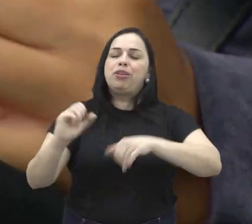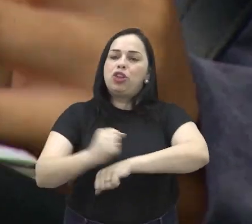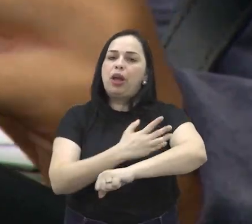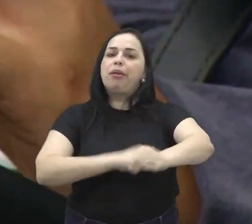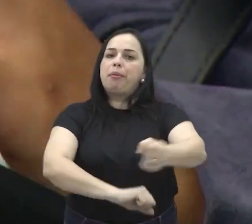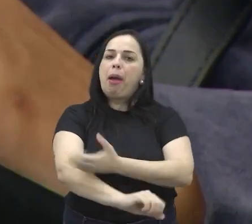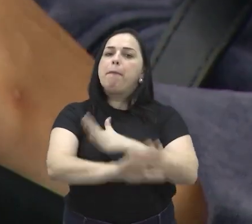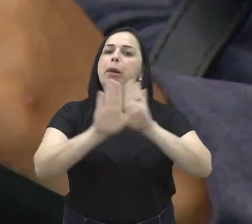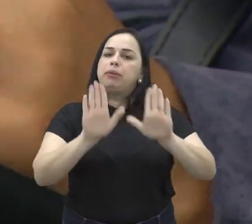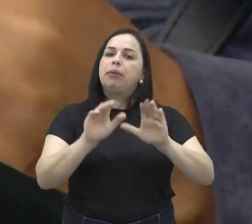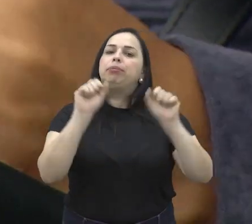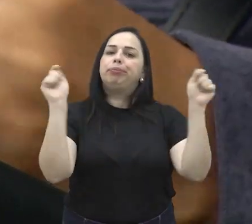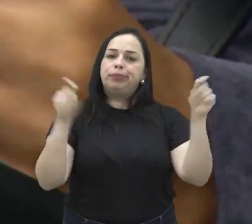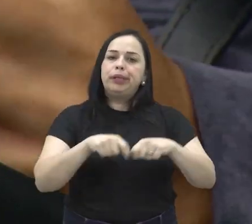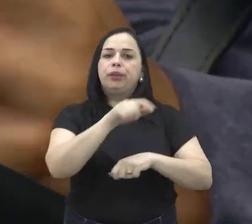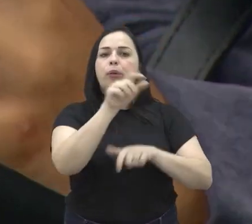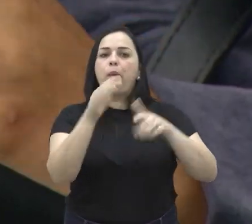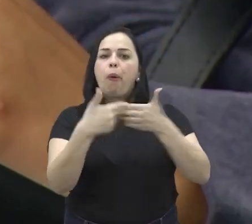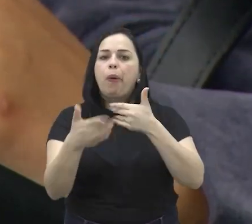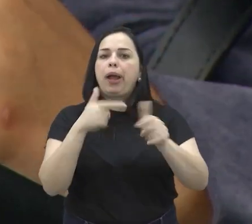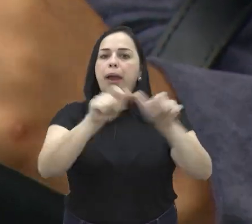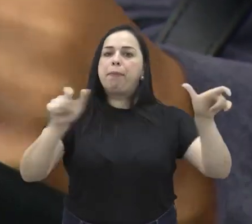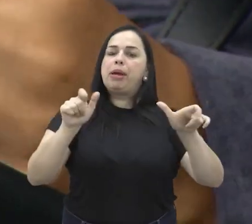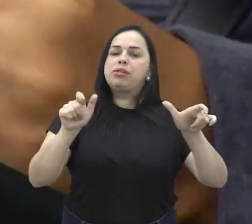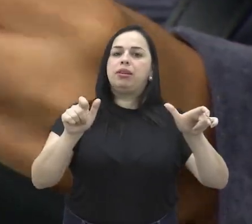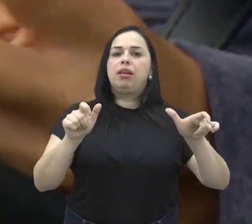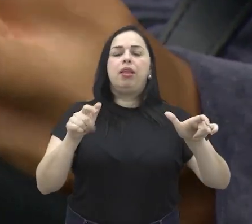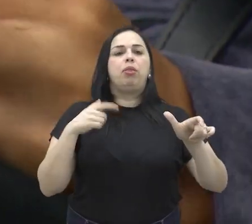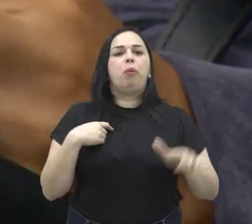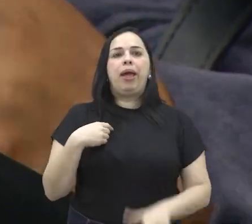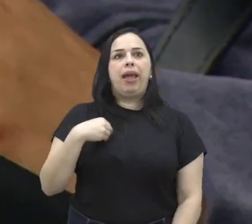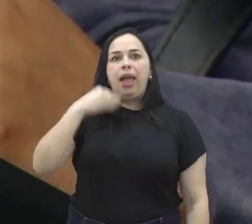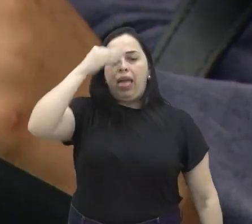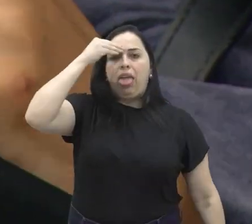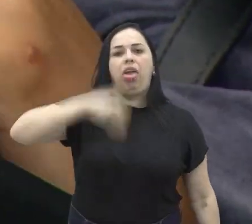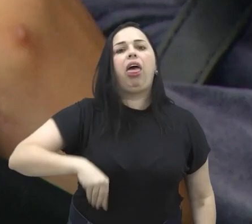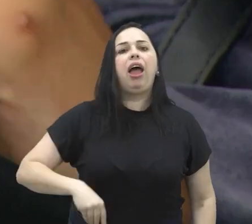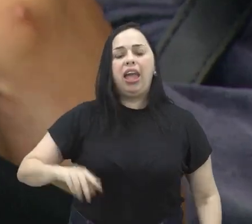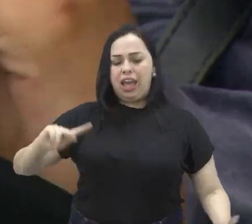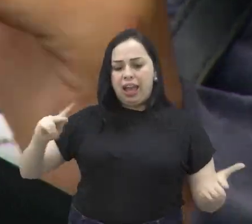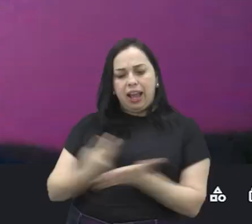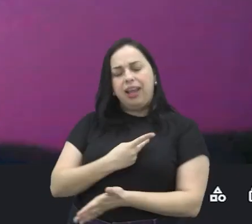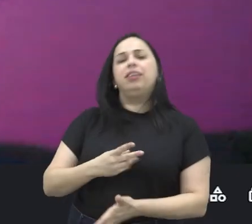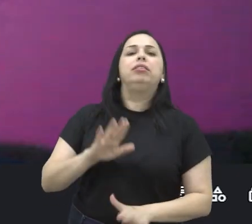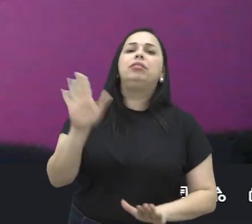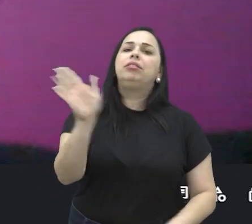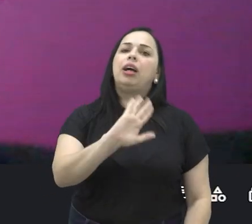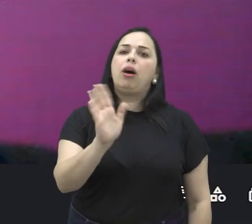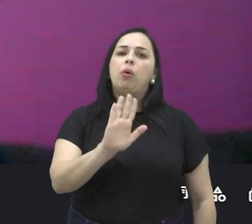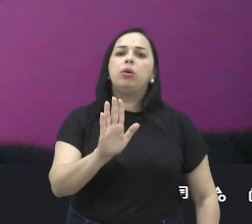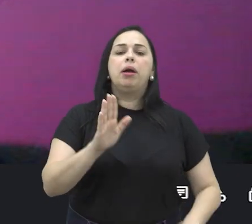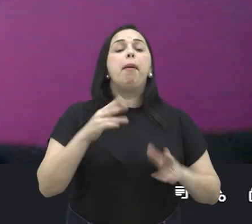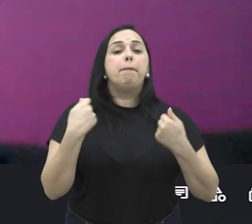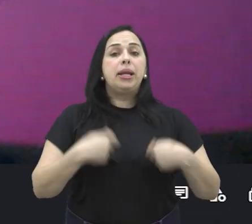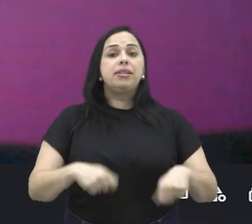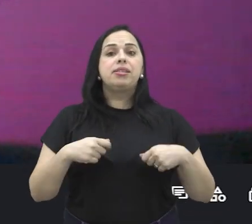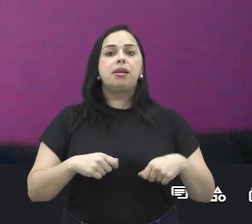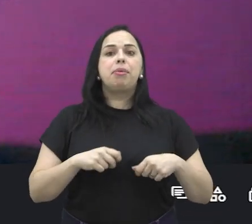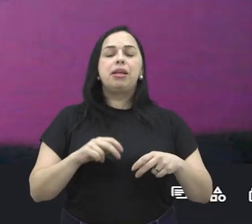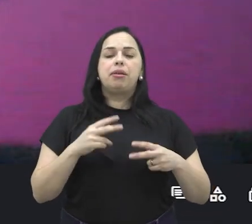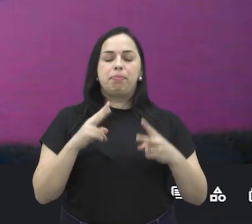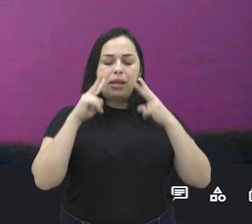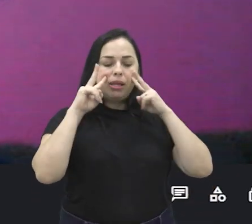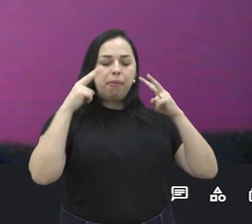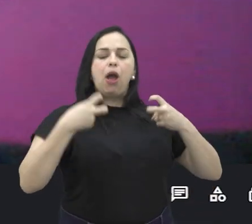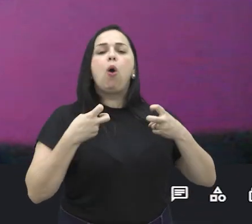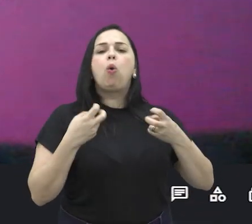pode acontecer com qualquer pessoa. Então, não deve ser encarada como um fracasso absoluto. A pessoa precisa saber identificar